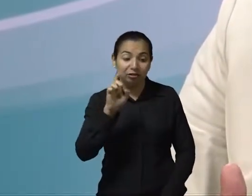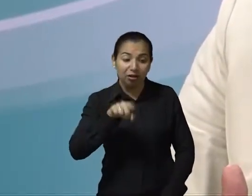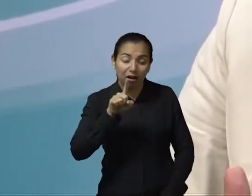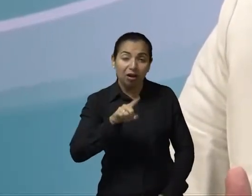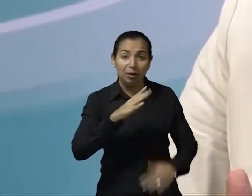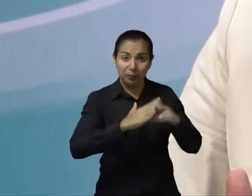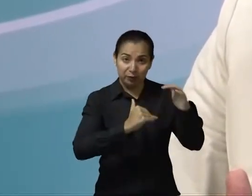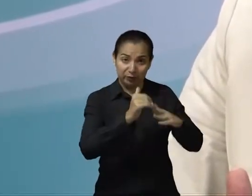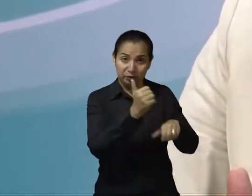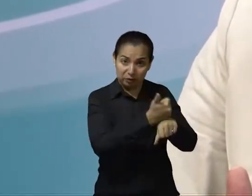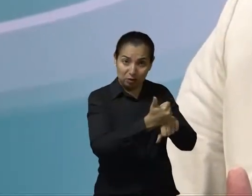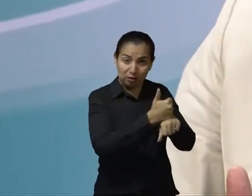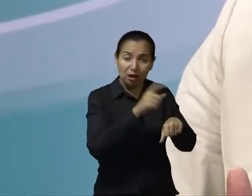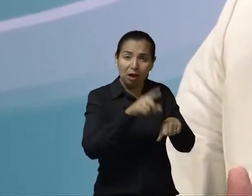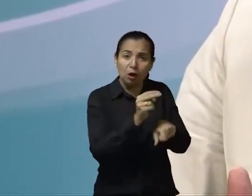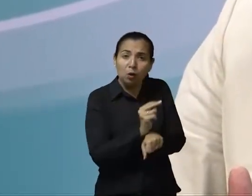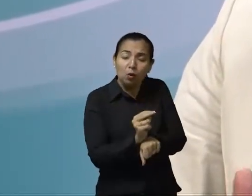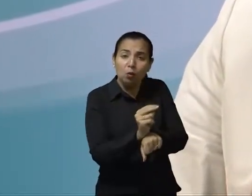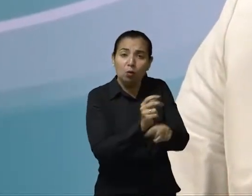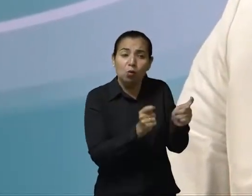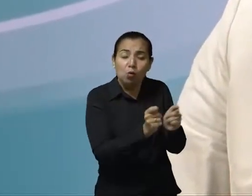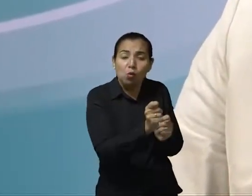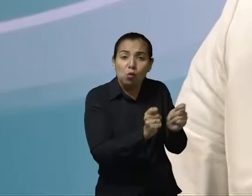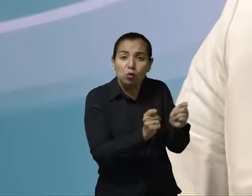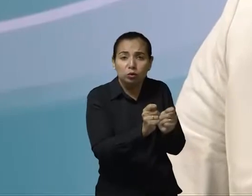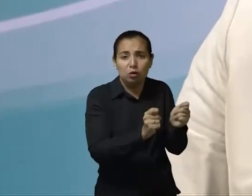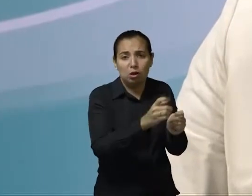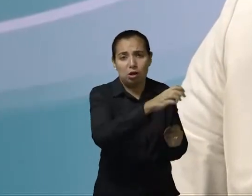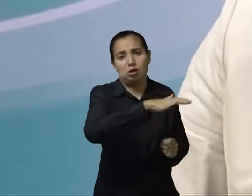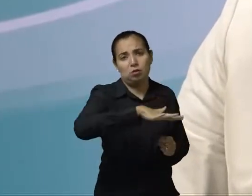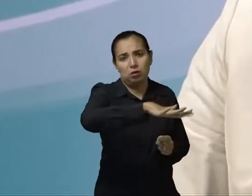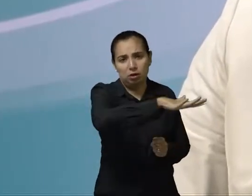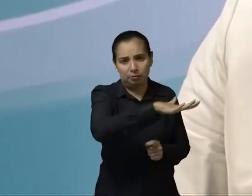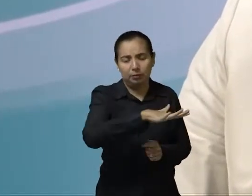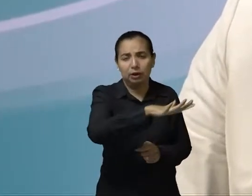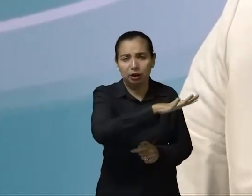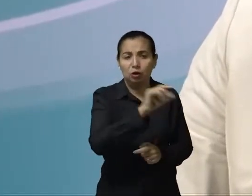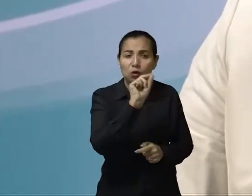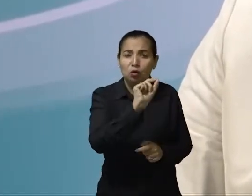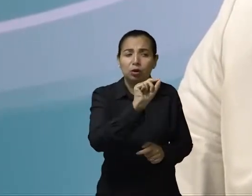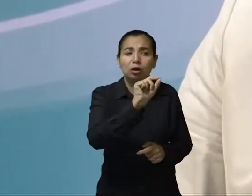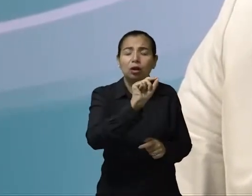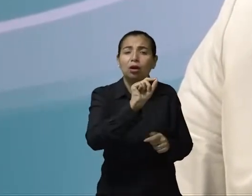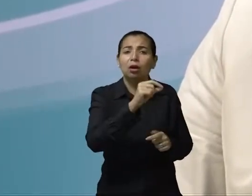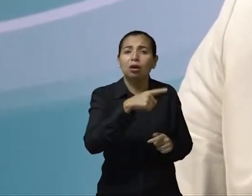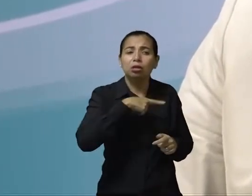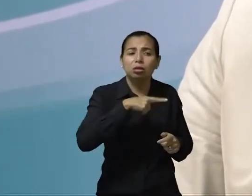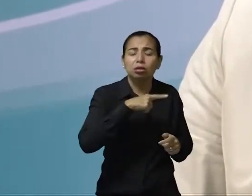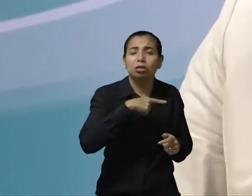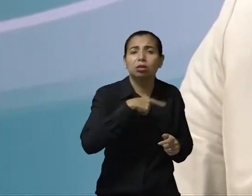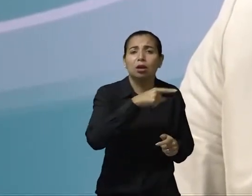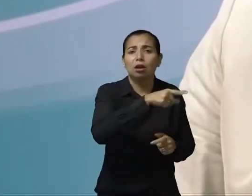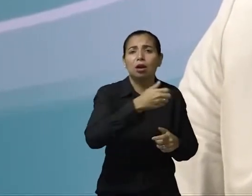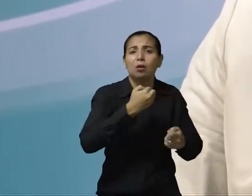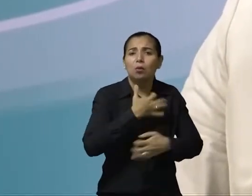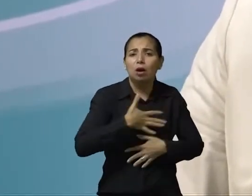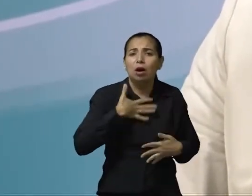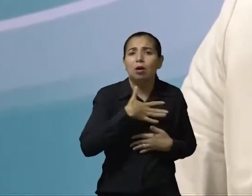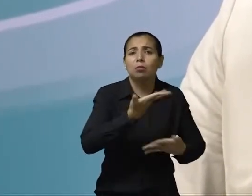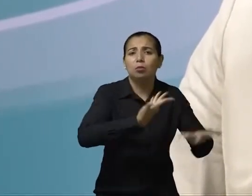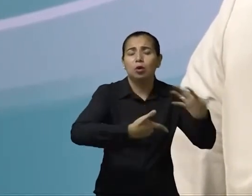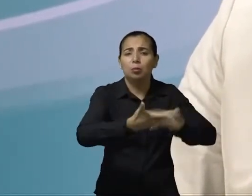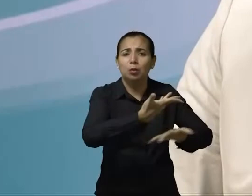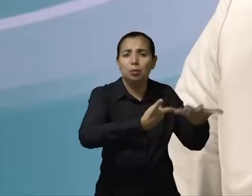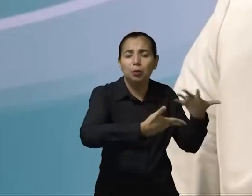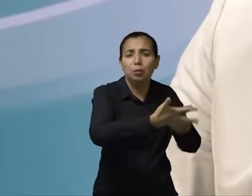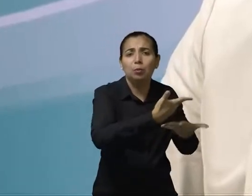controlar o ambiente da maneira tal de que esse ambiente tenha uma harmonia e um equilíbrio de segurança que favoreça tudo